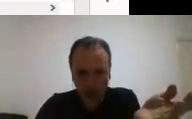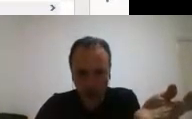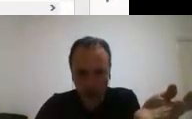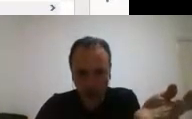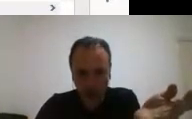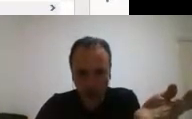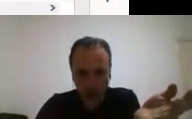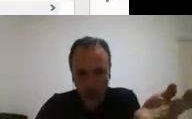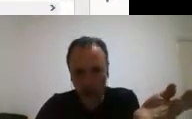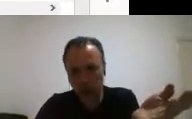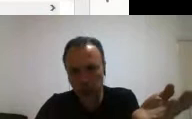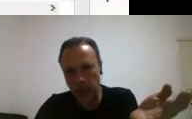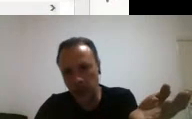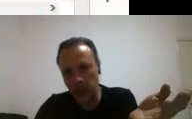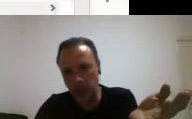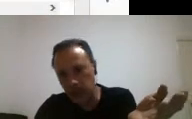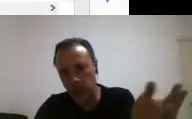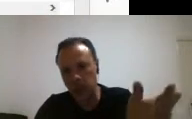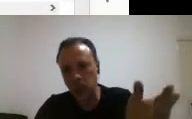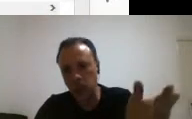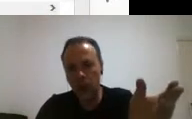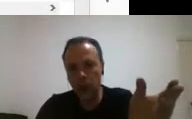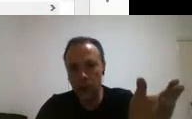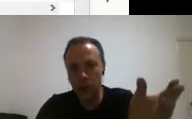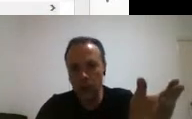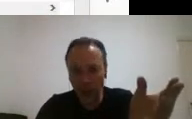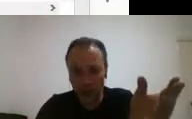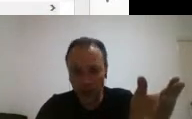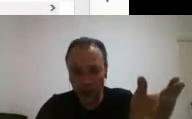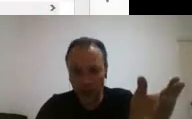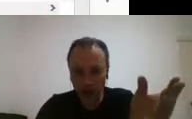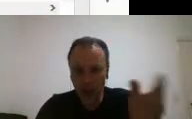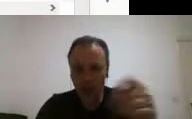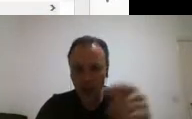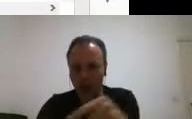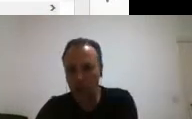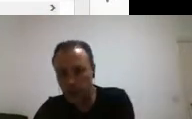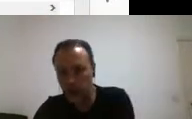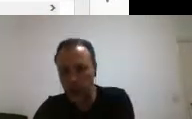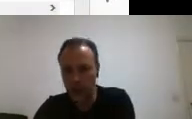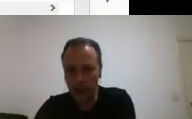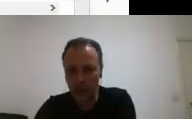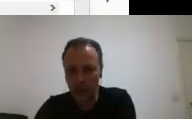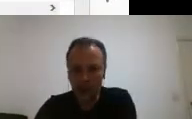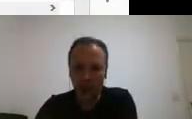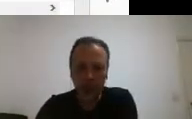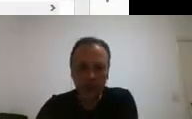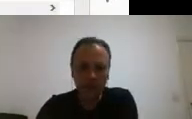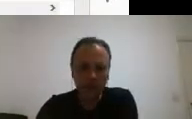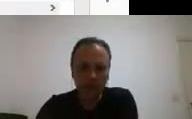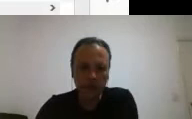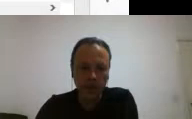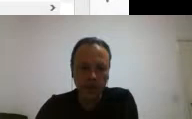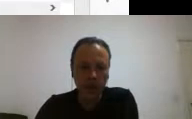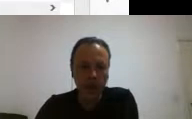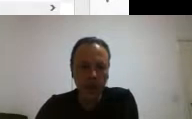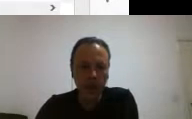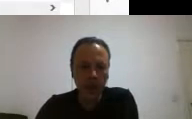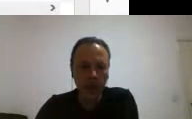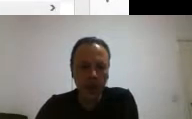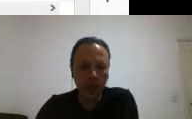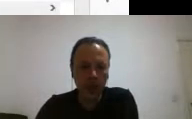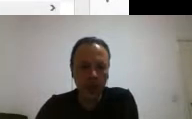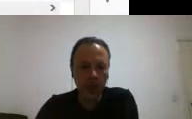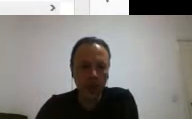modelo conceitual para o lógico, tanto no conceito como na prática, que a gente vai ver já já. E